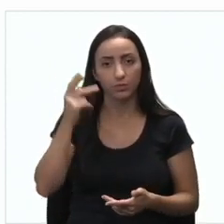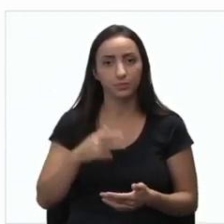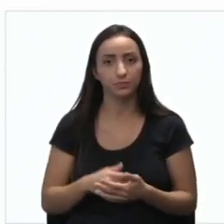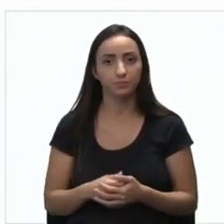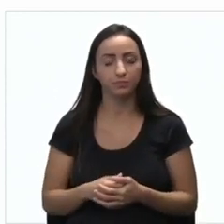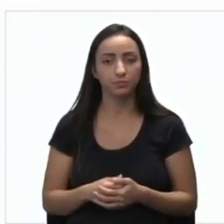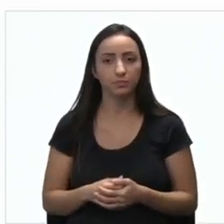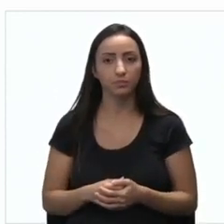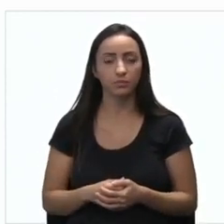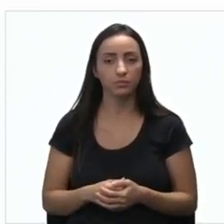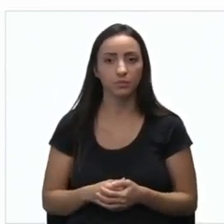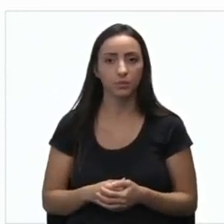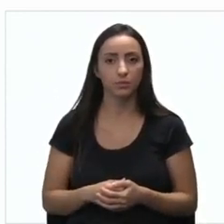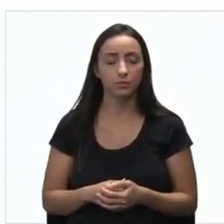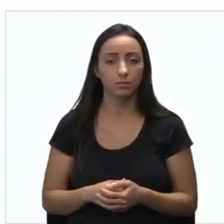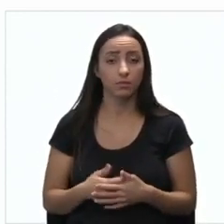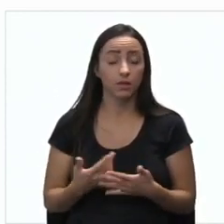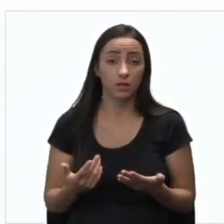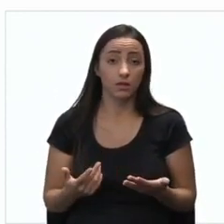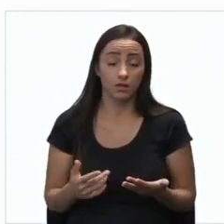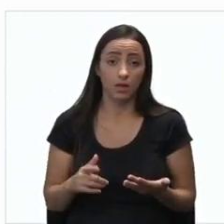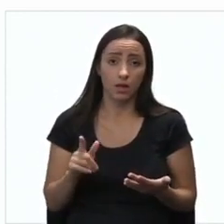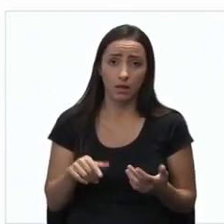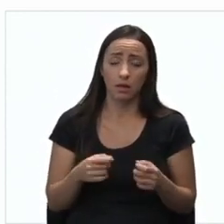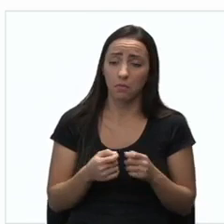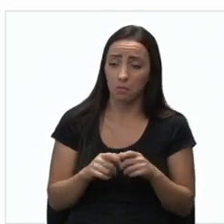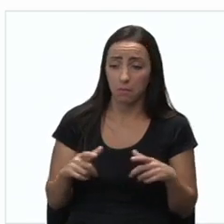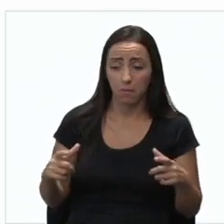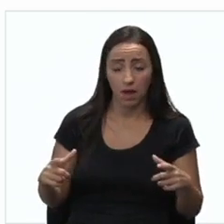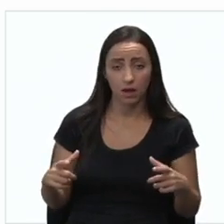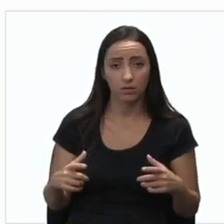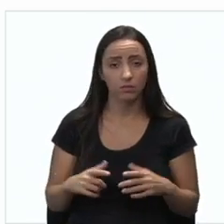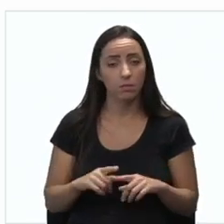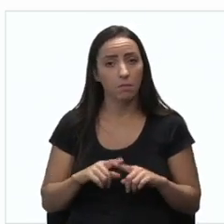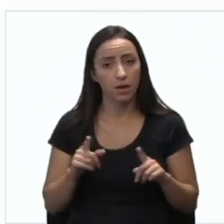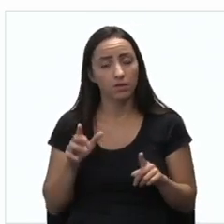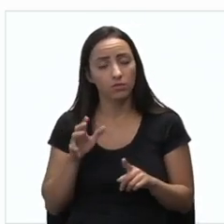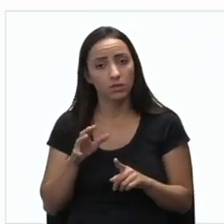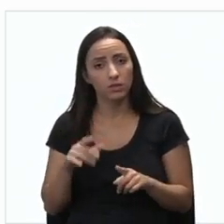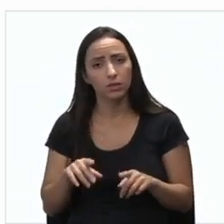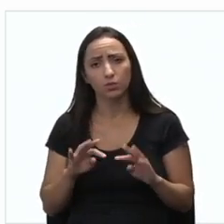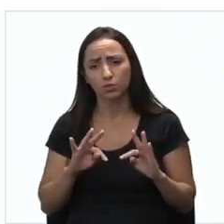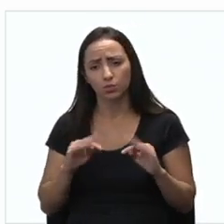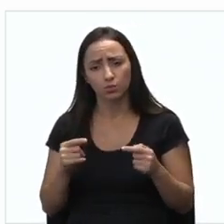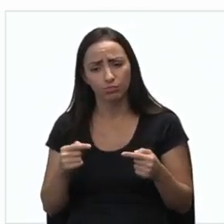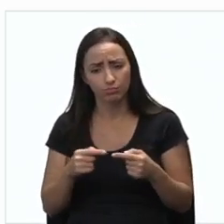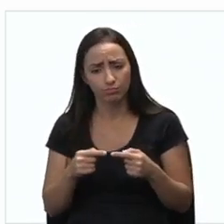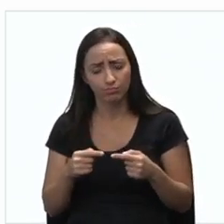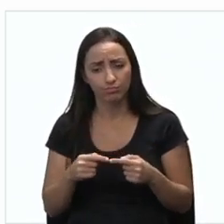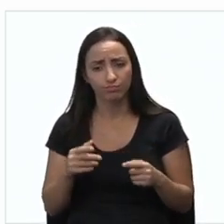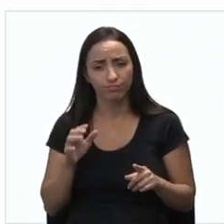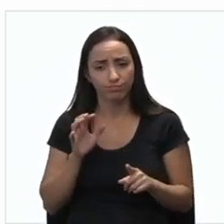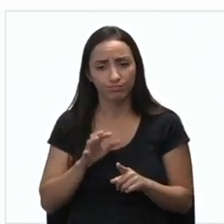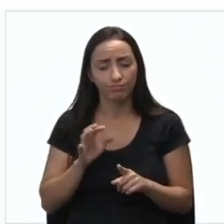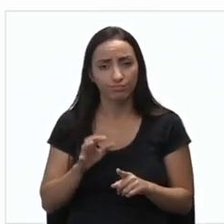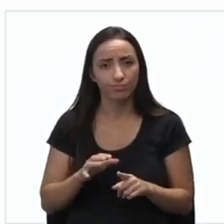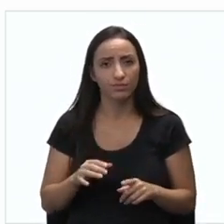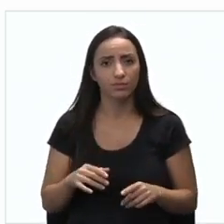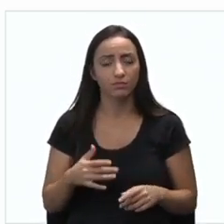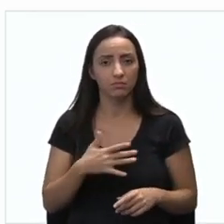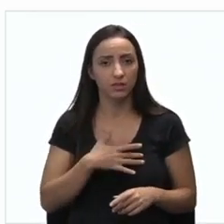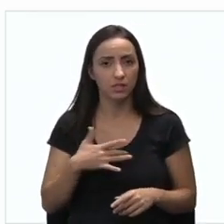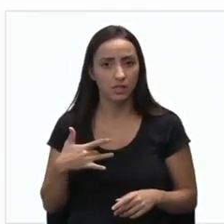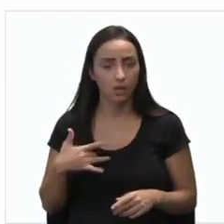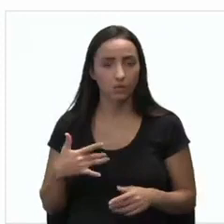mesmo sendo, né, um macro determinante. Então, tudo isso está relacionado aí com a